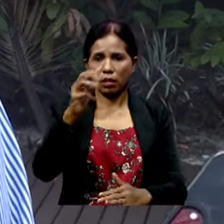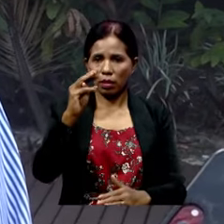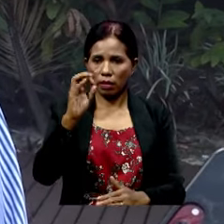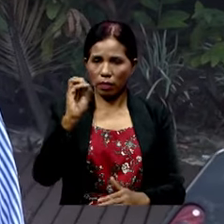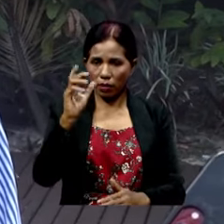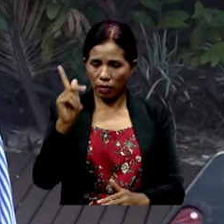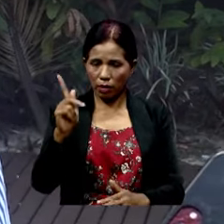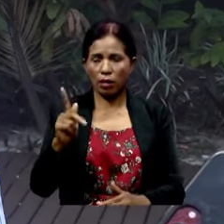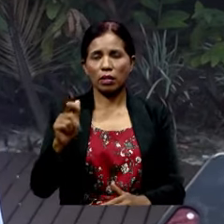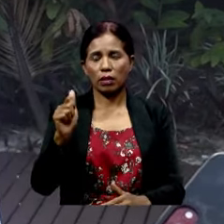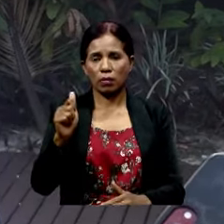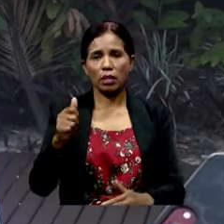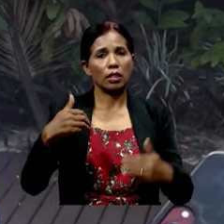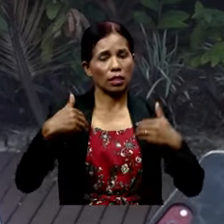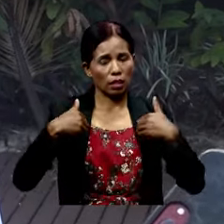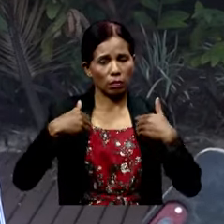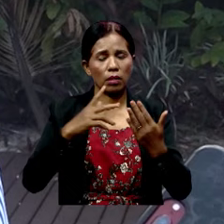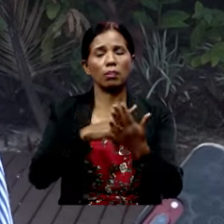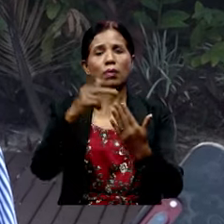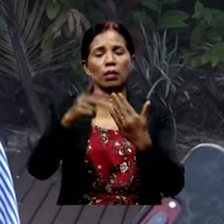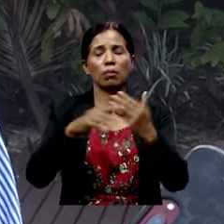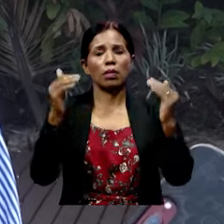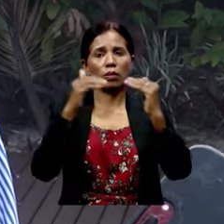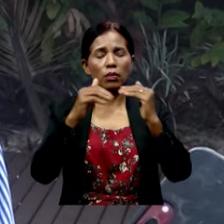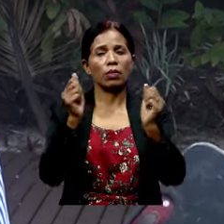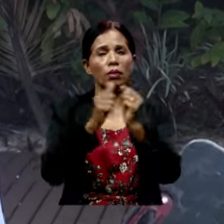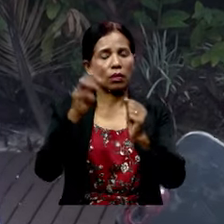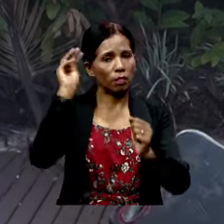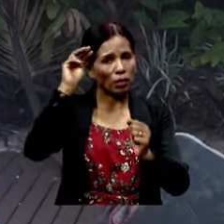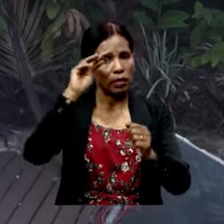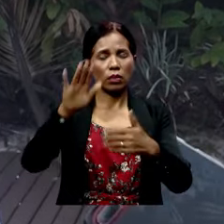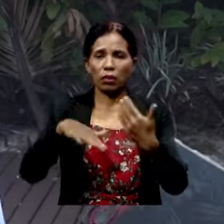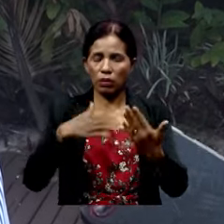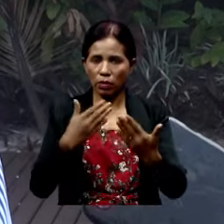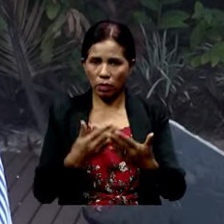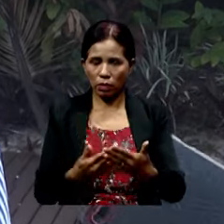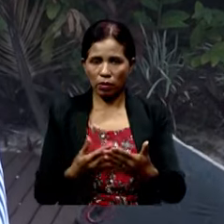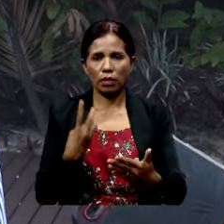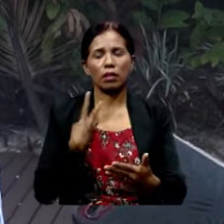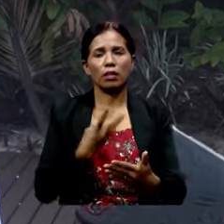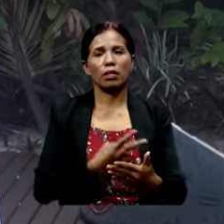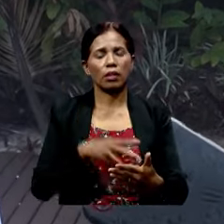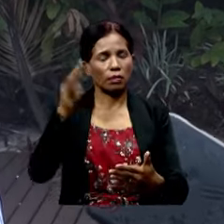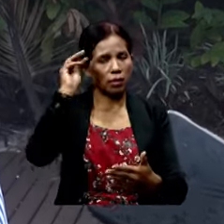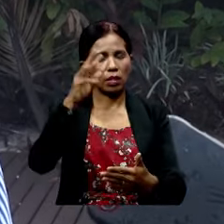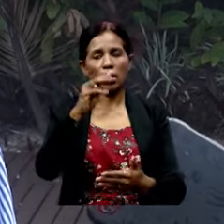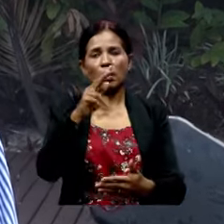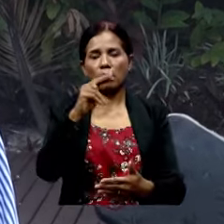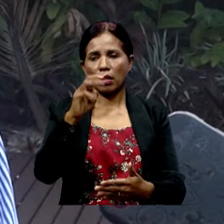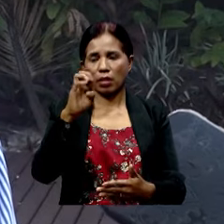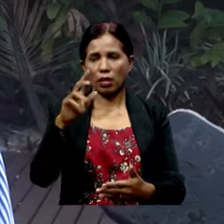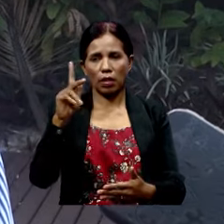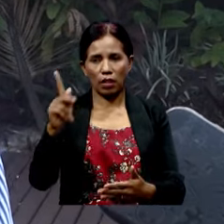e a nosso programa, reunião, ministro Sirnia, e também ministro de negócios estrangeiros, mas que sei